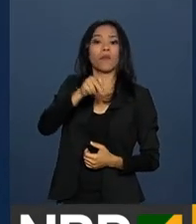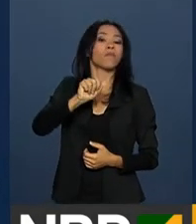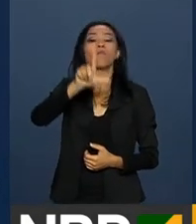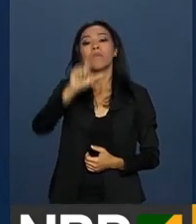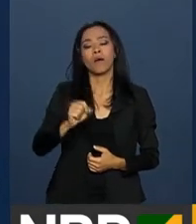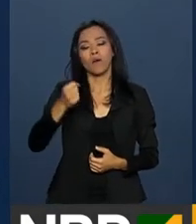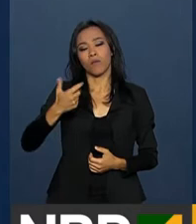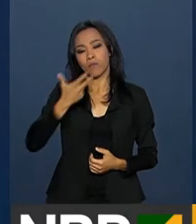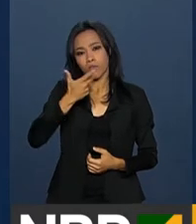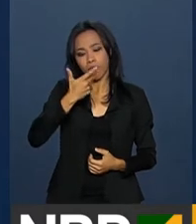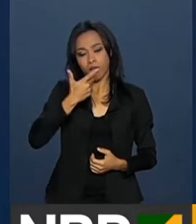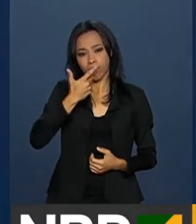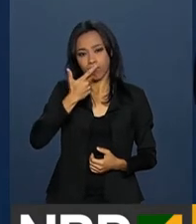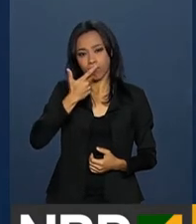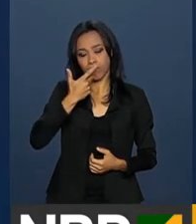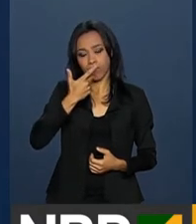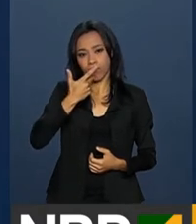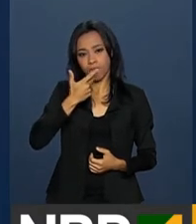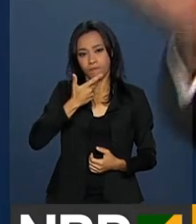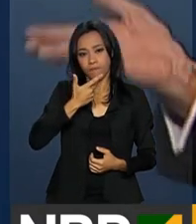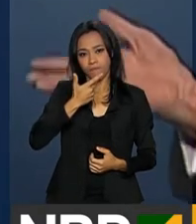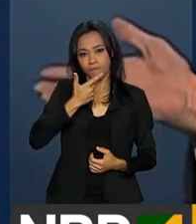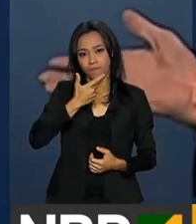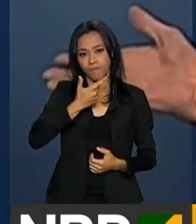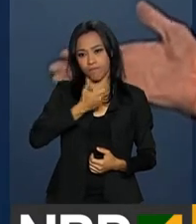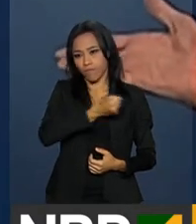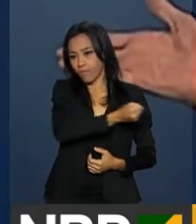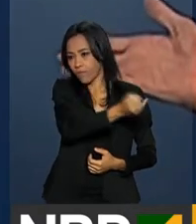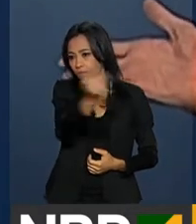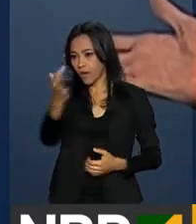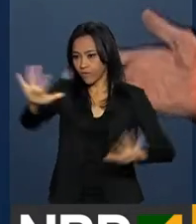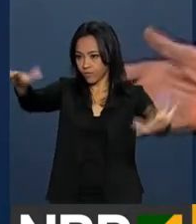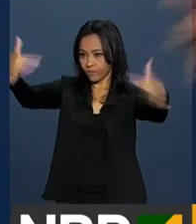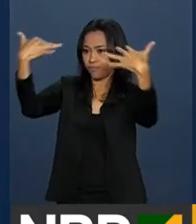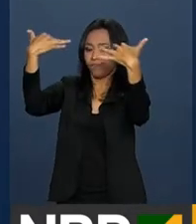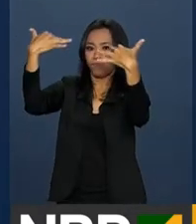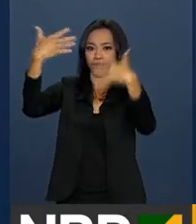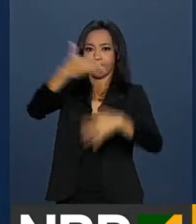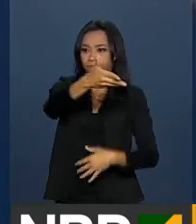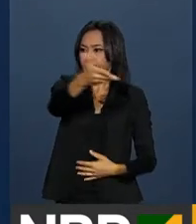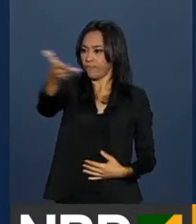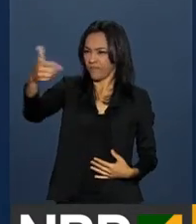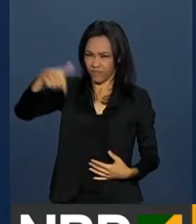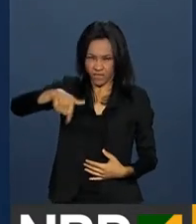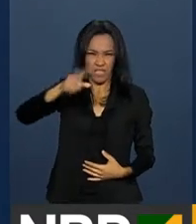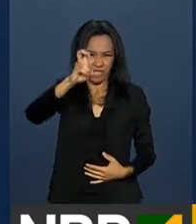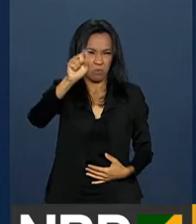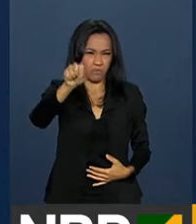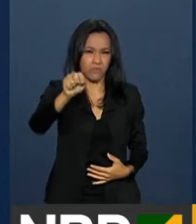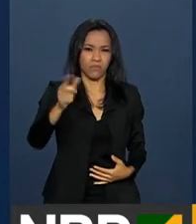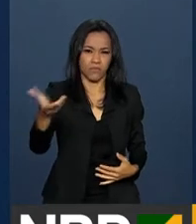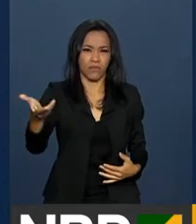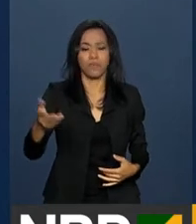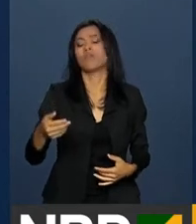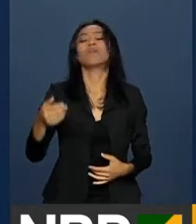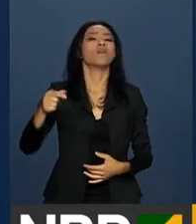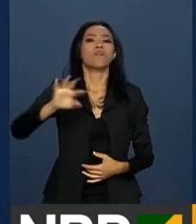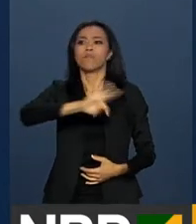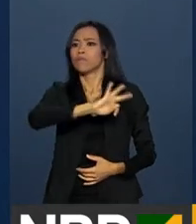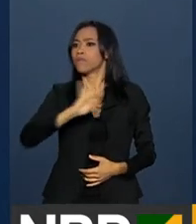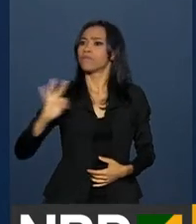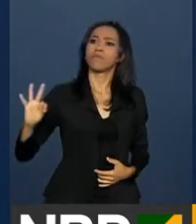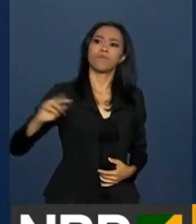na frente de milhares de líderes, né? Milhares, são mais de 5 mil, não é? De milhares de